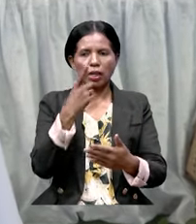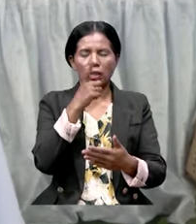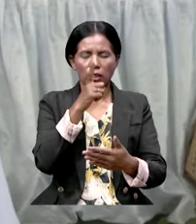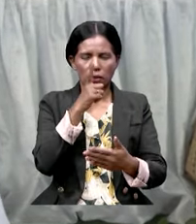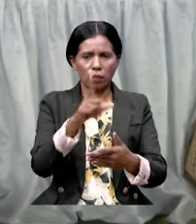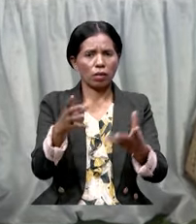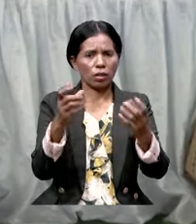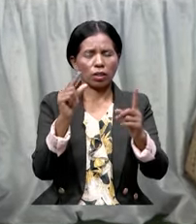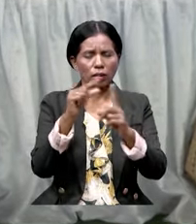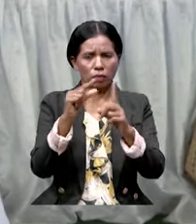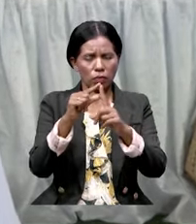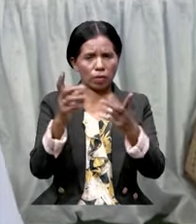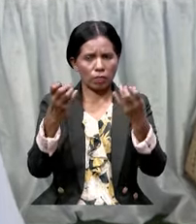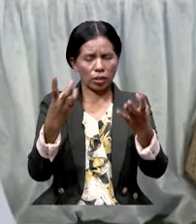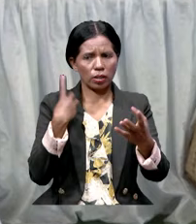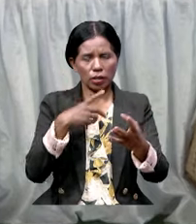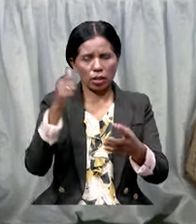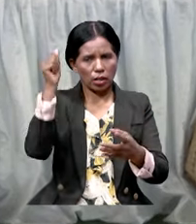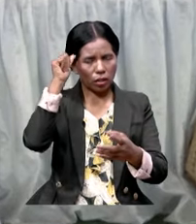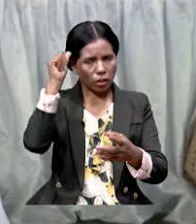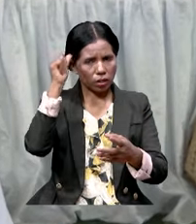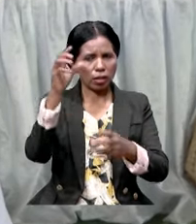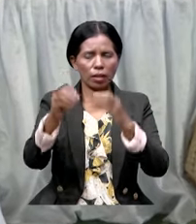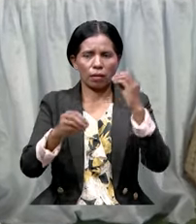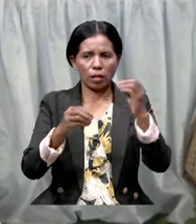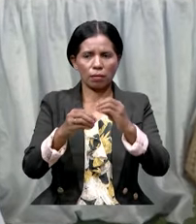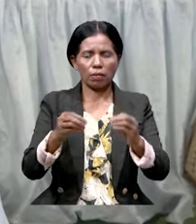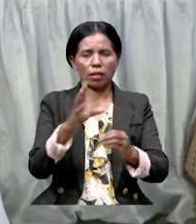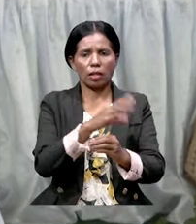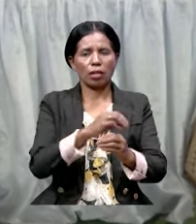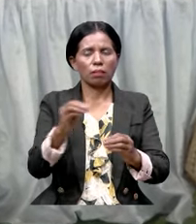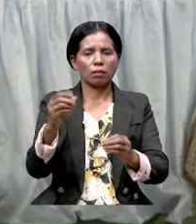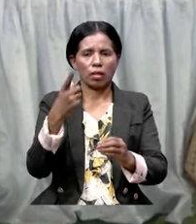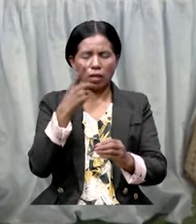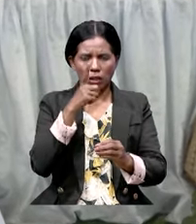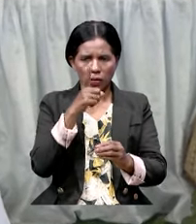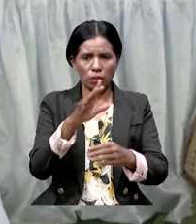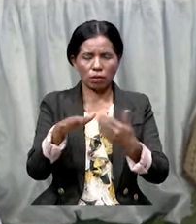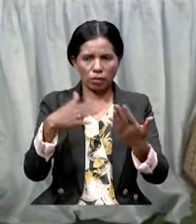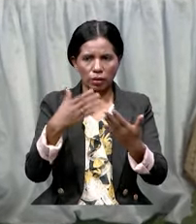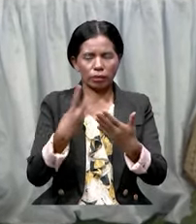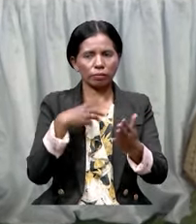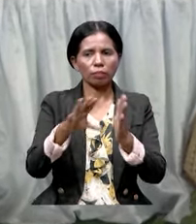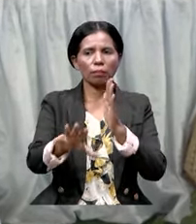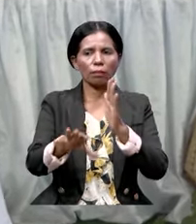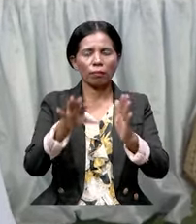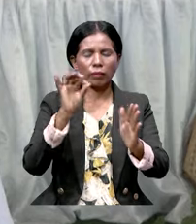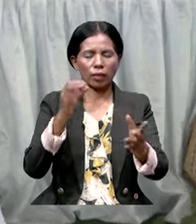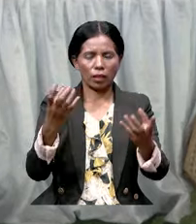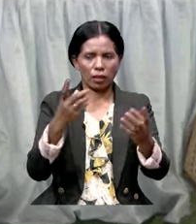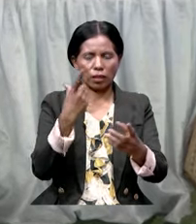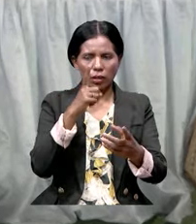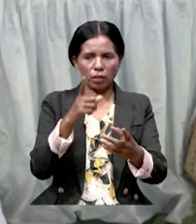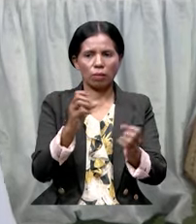ne ba in hira ita halu analise ba linguagem hira ne boat ne be ita hetan maka linguagem barak liu ne